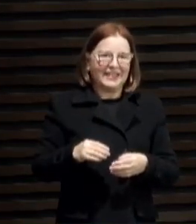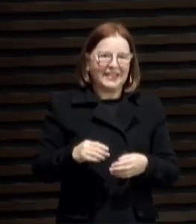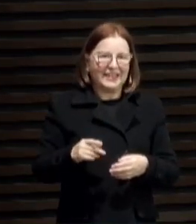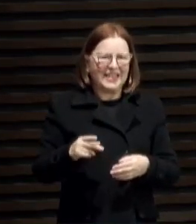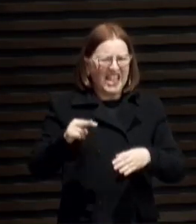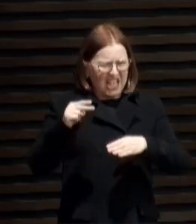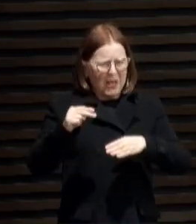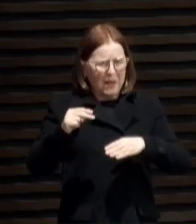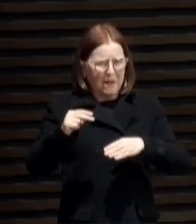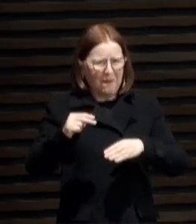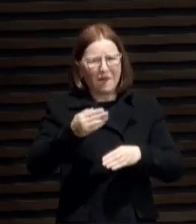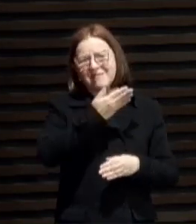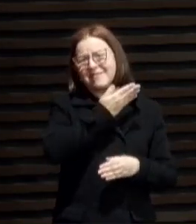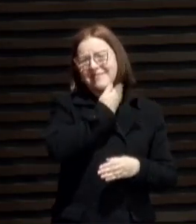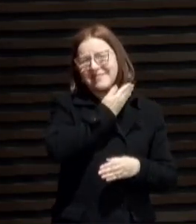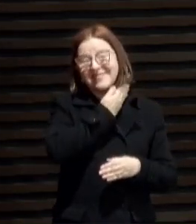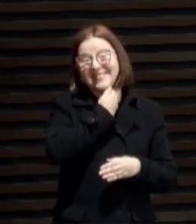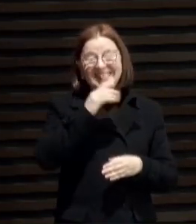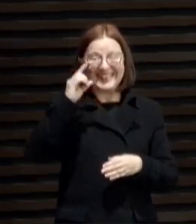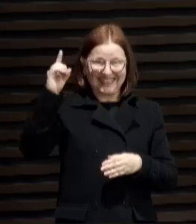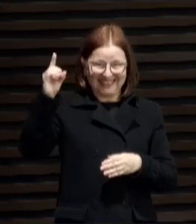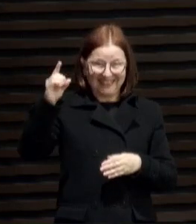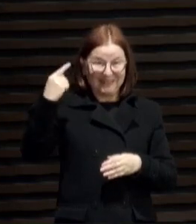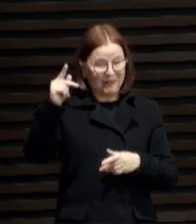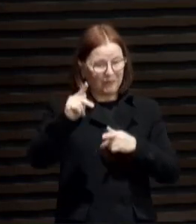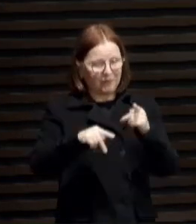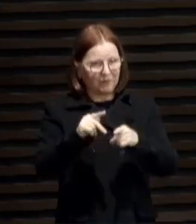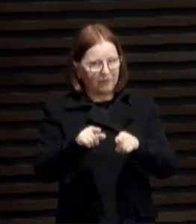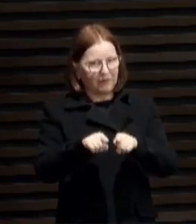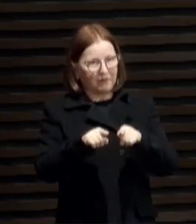Deus com o seu povo, só que foi um bate-papo meio